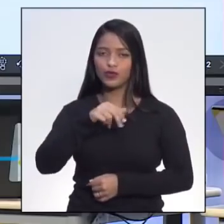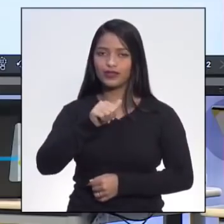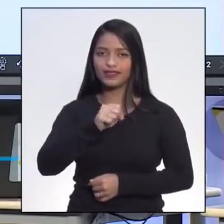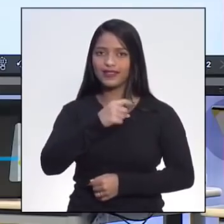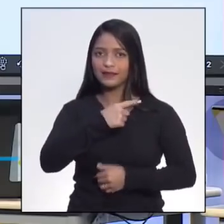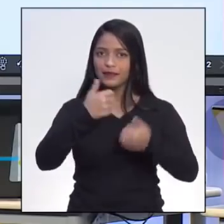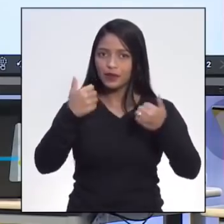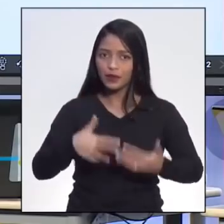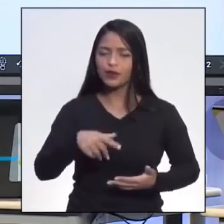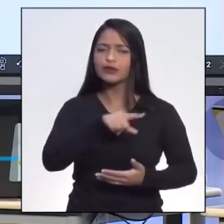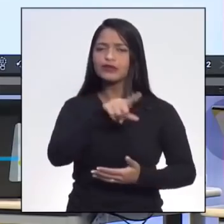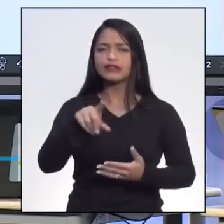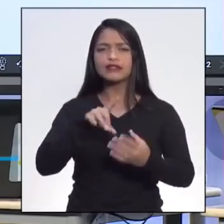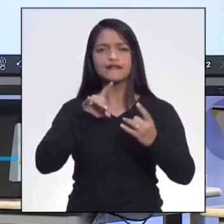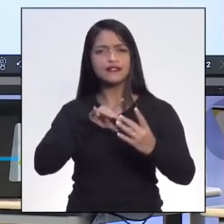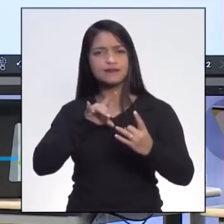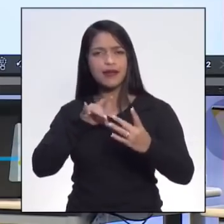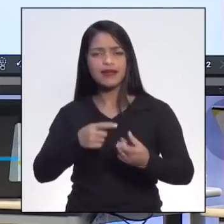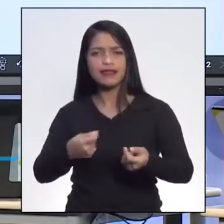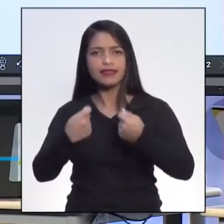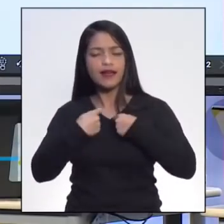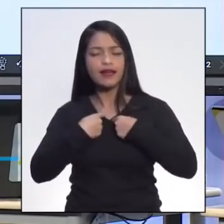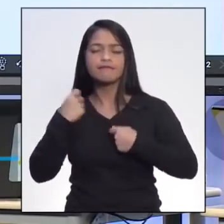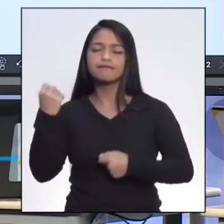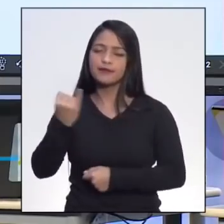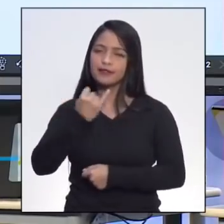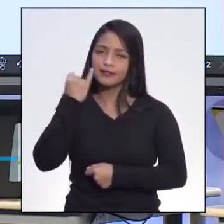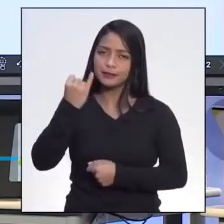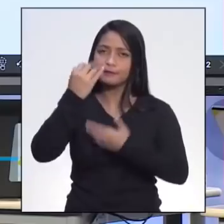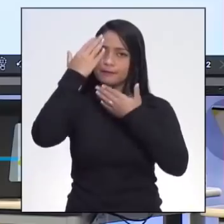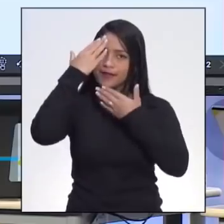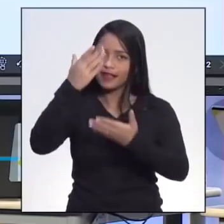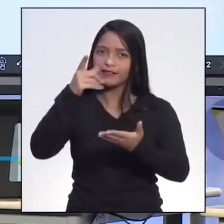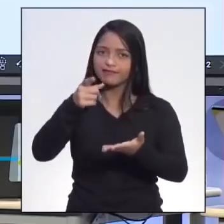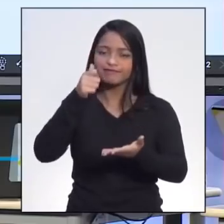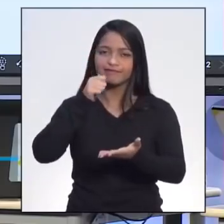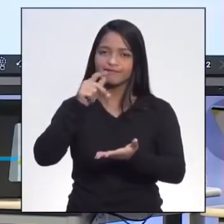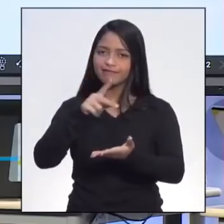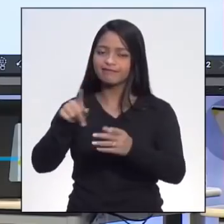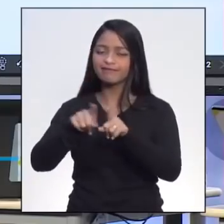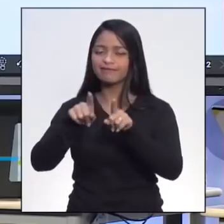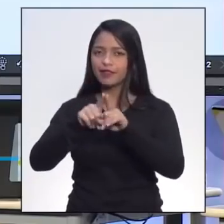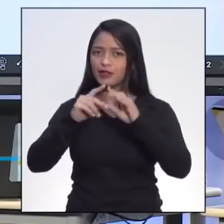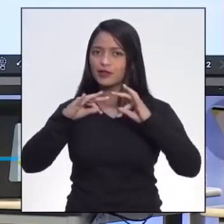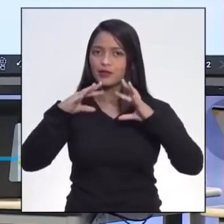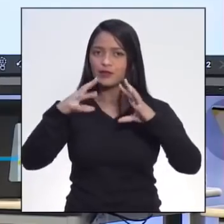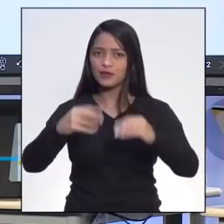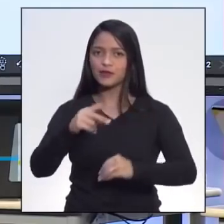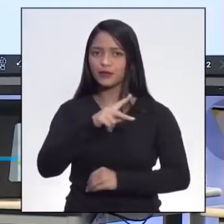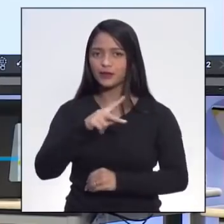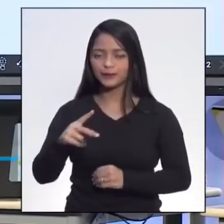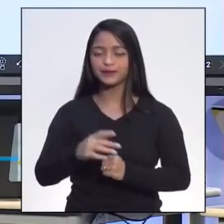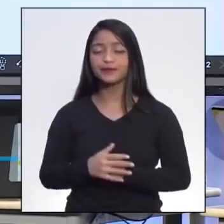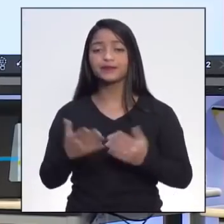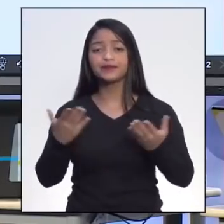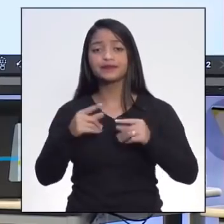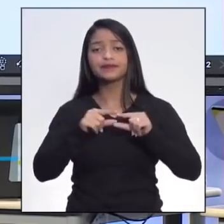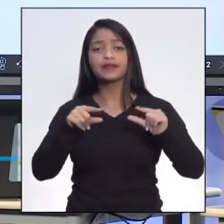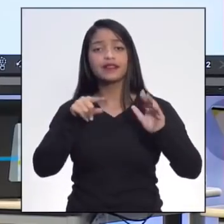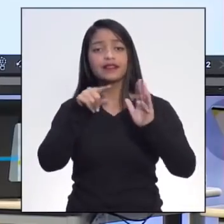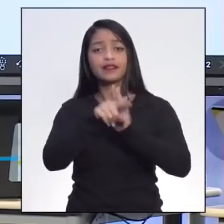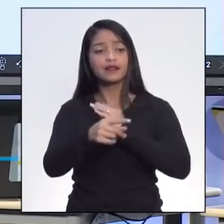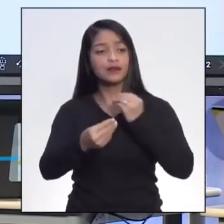professora Márcia e a todos os professores. Então, vamos mais uma vez para a interpretação da questão. Então, a gente